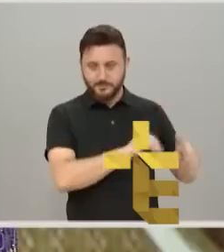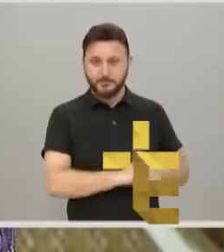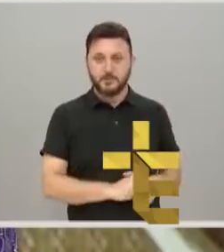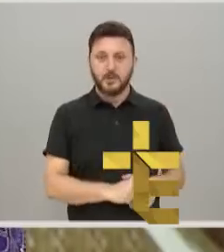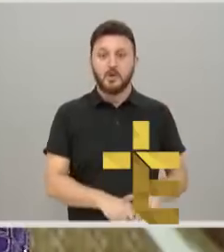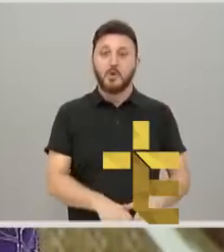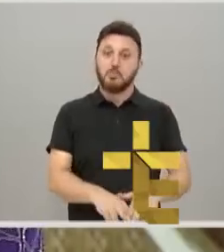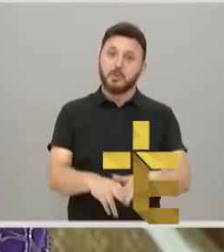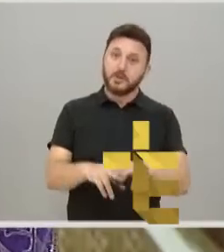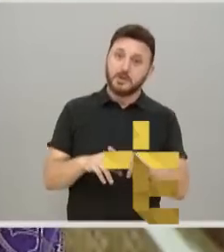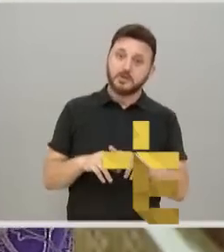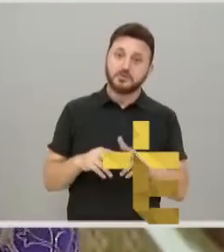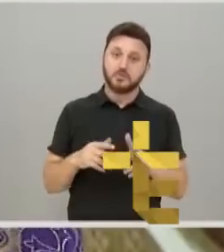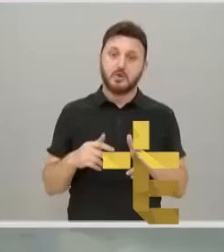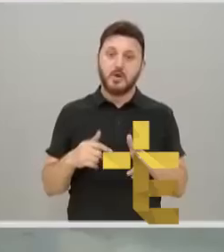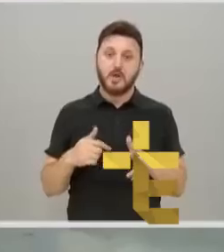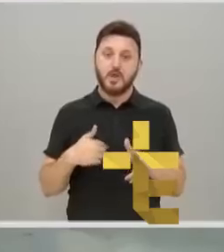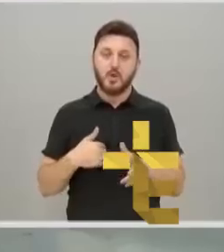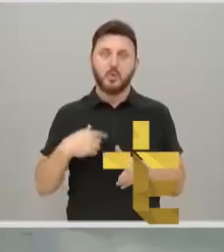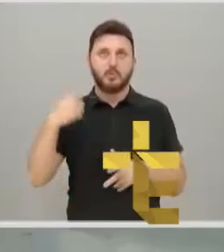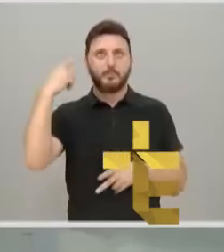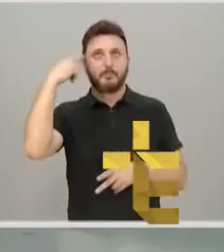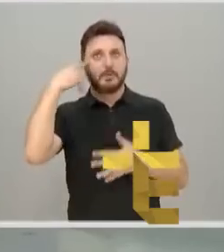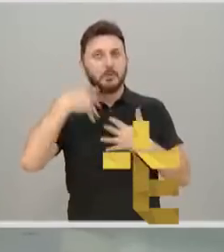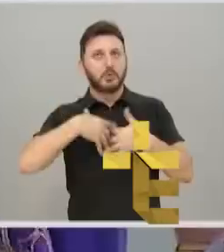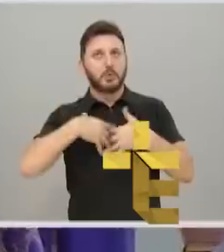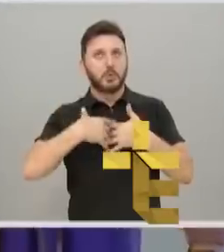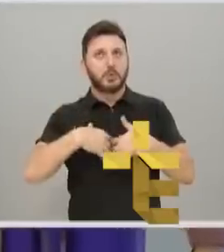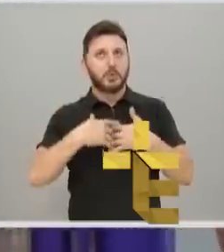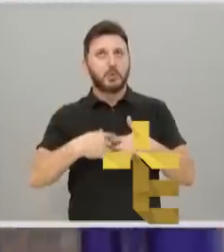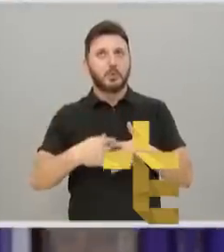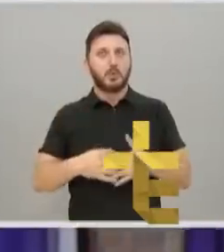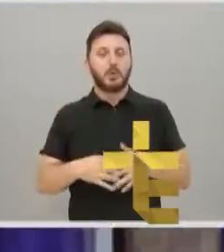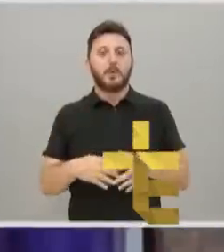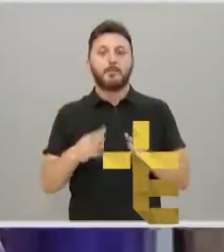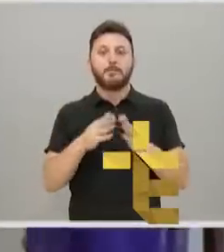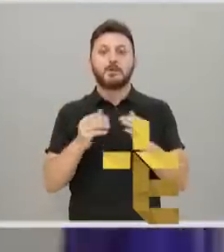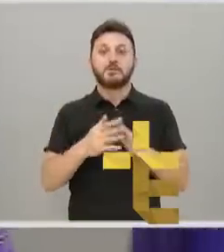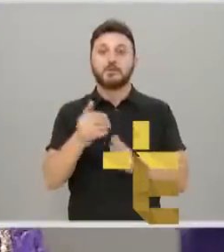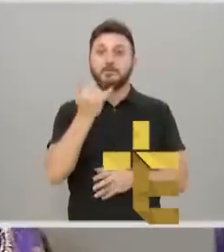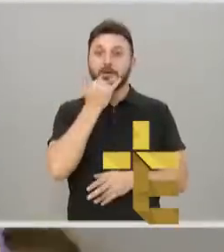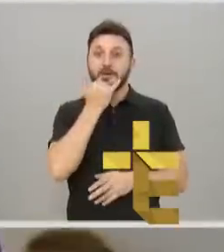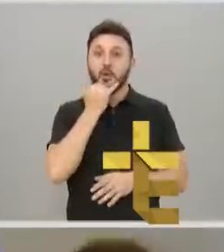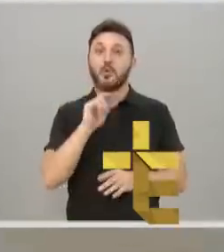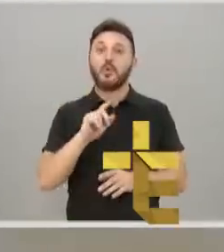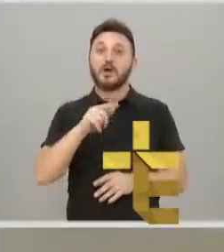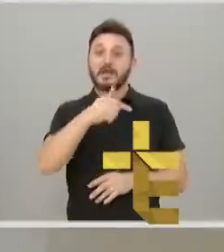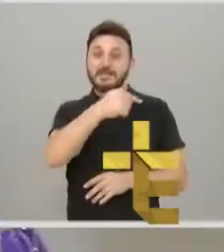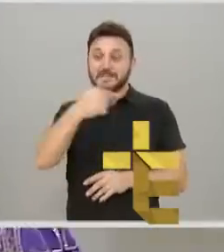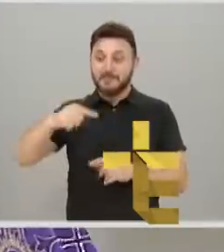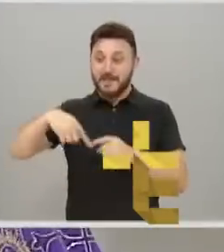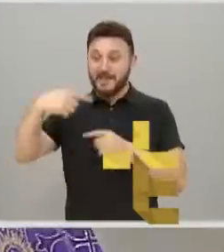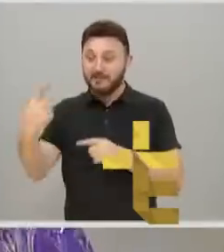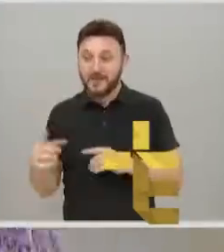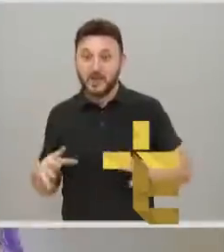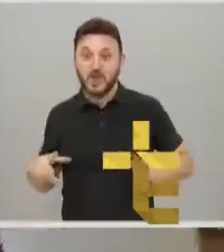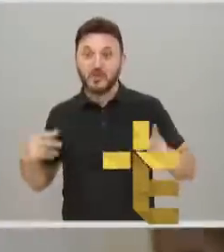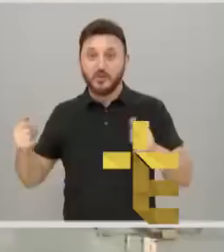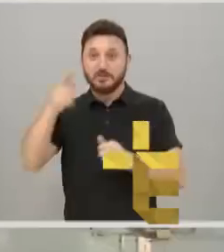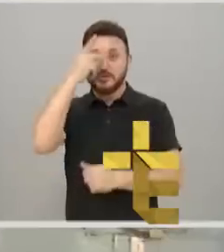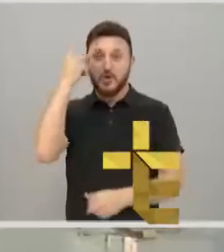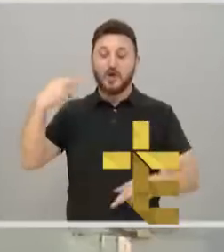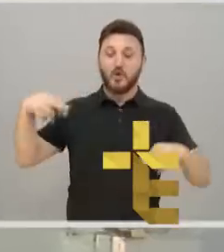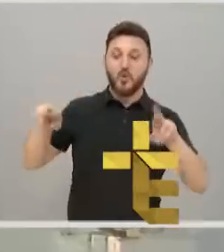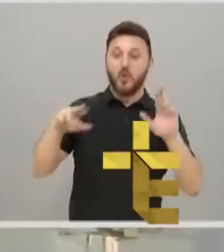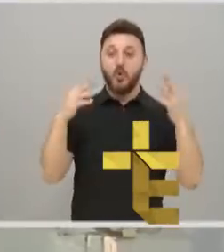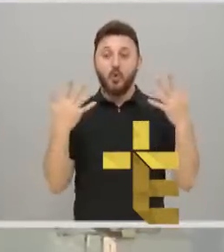ou munição para o ato penitencial, eu dizia, semana que vem, vamos estar todo mundo, Hosana ao filho de Davi, Hosana,